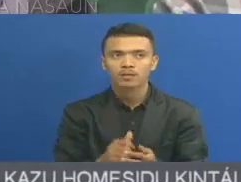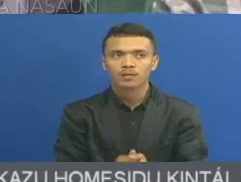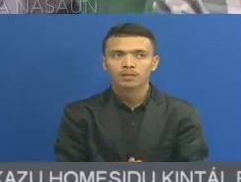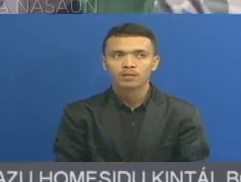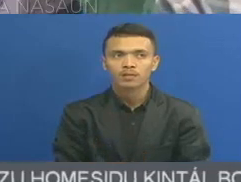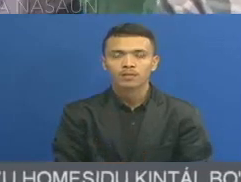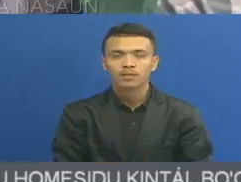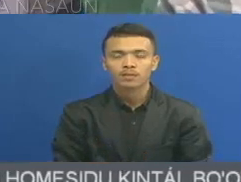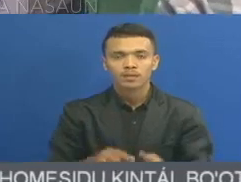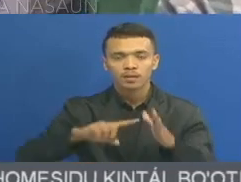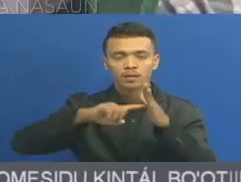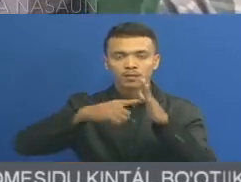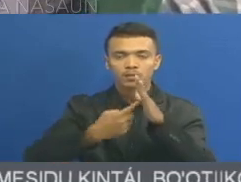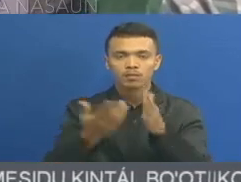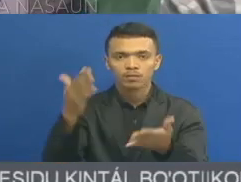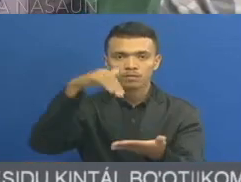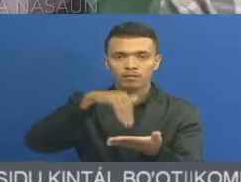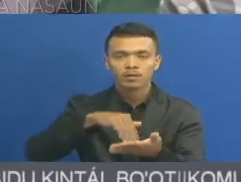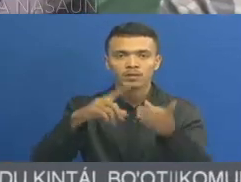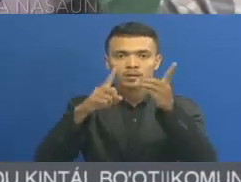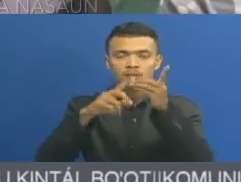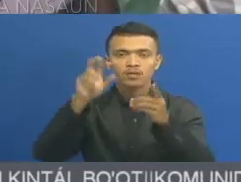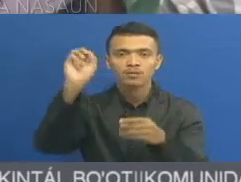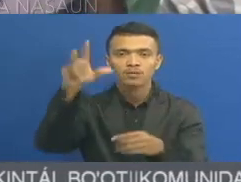se começa a fila fali ia dia 13,